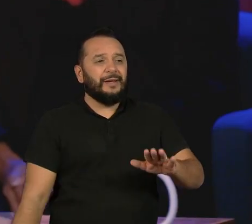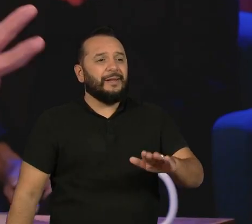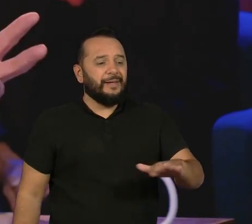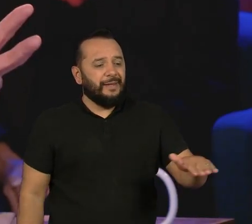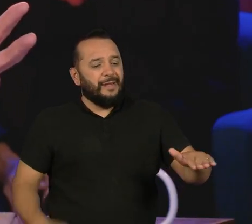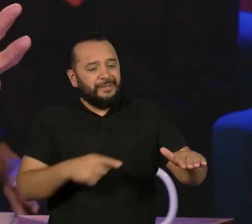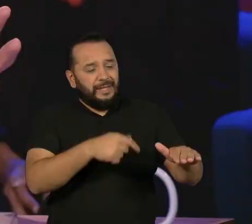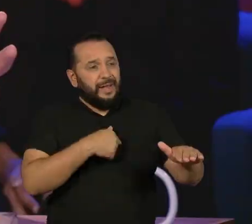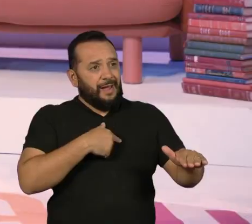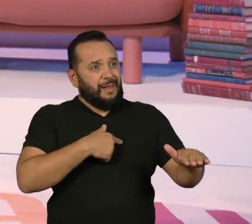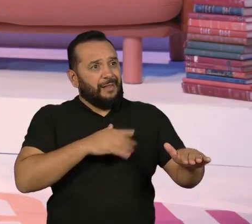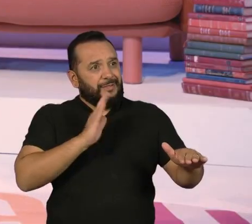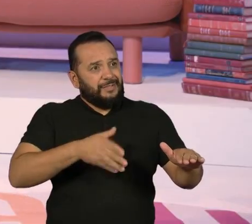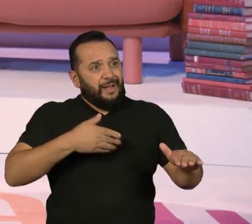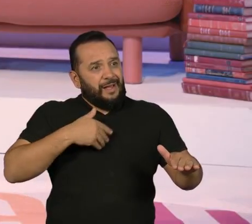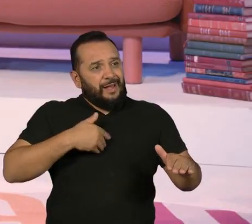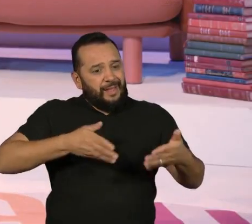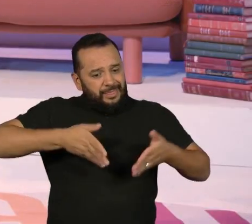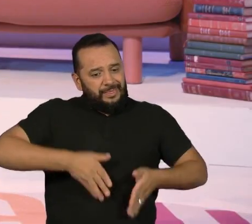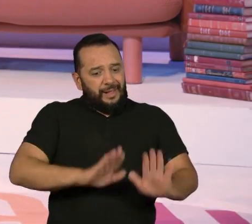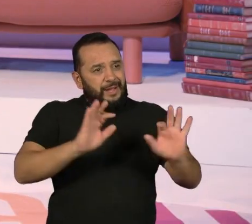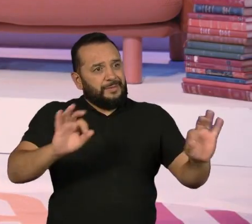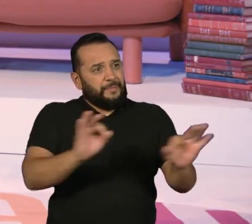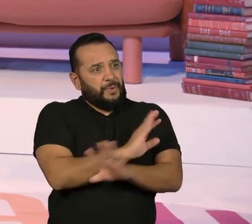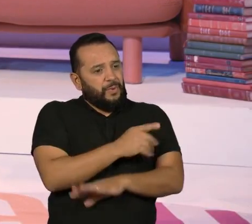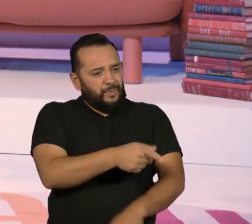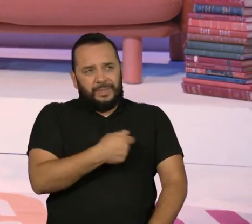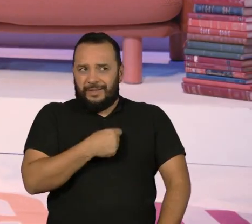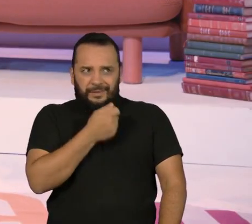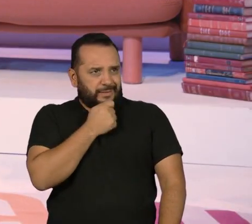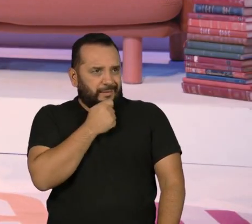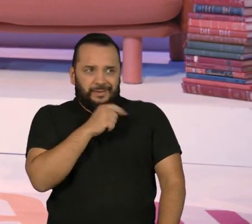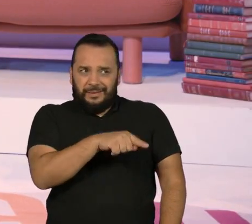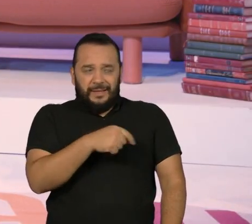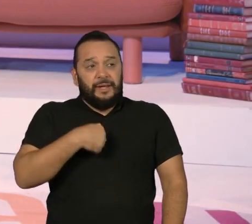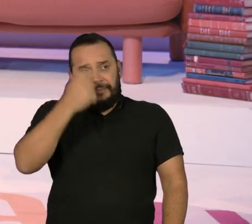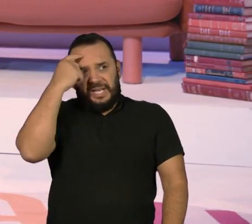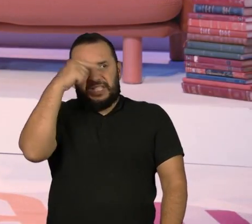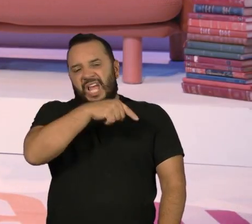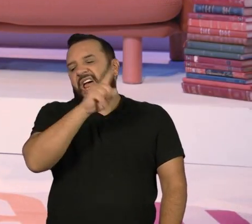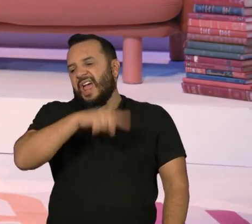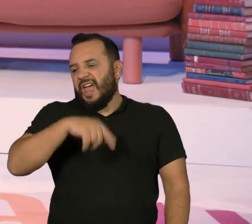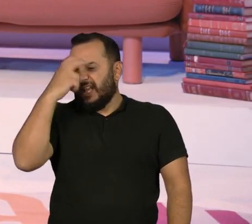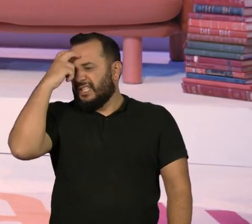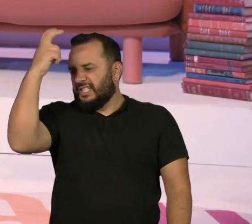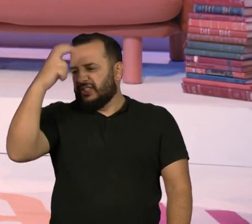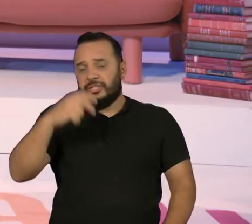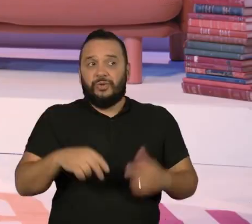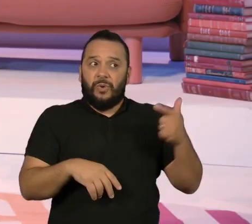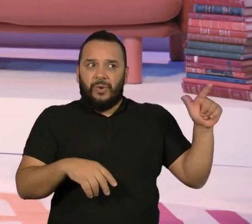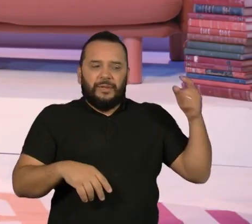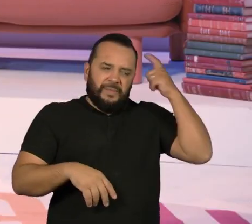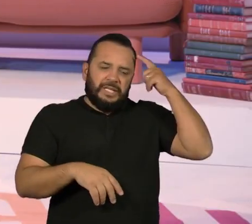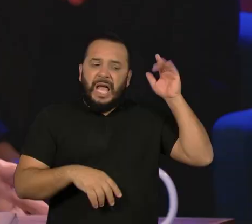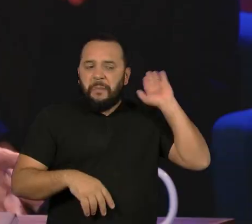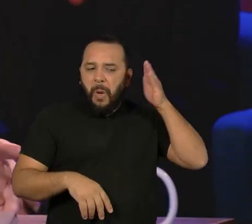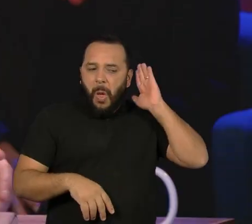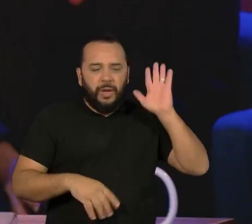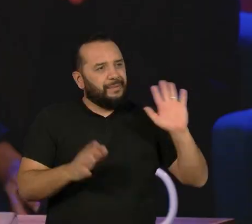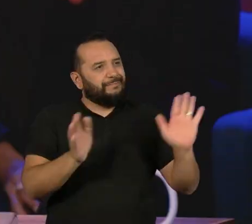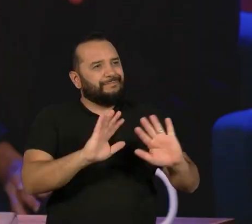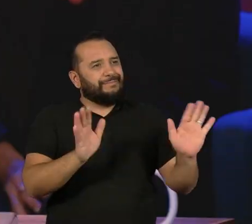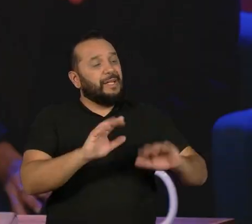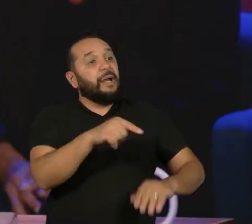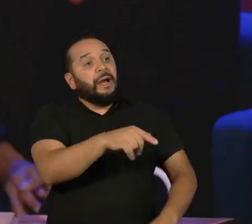nasce pronta. Muitas teorias que achavam que algumas crianças eram inteligentes e outras não caíram por terra. A